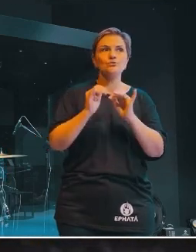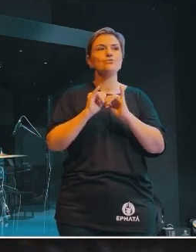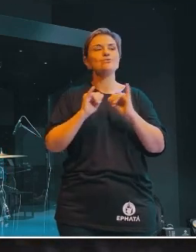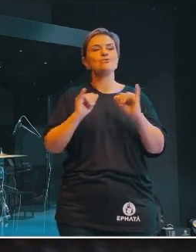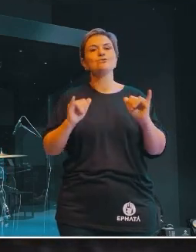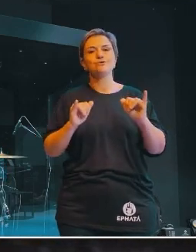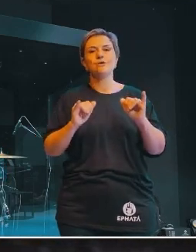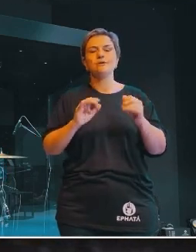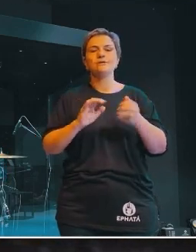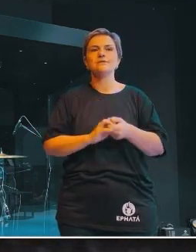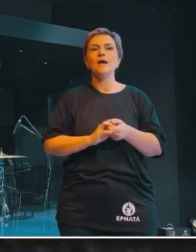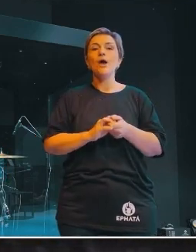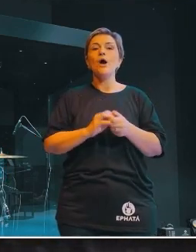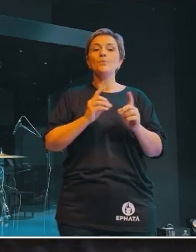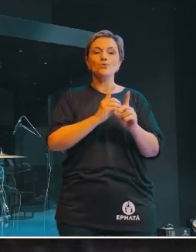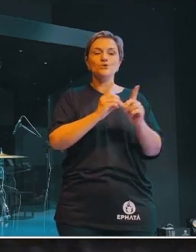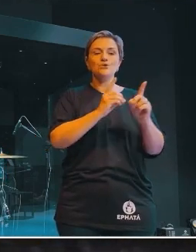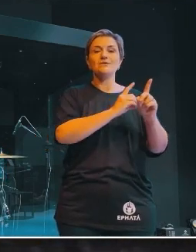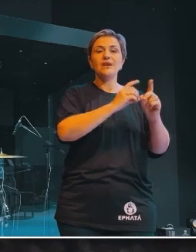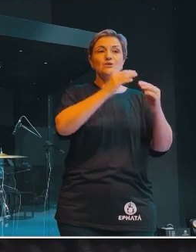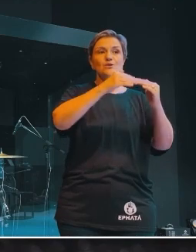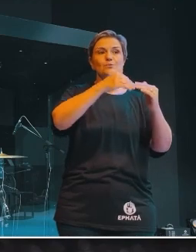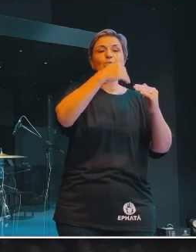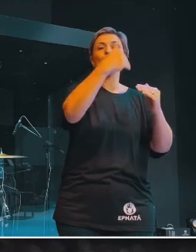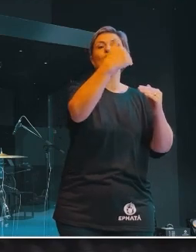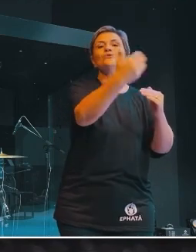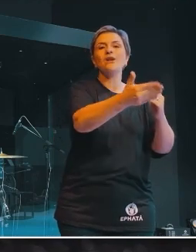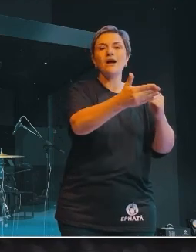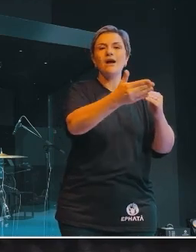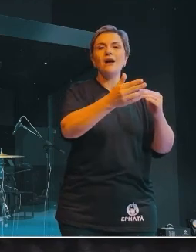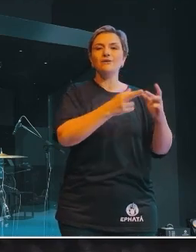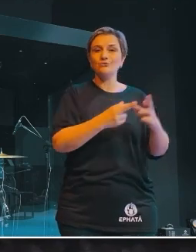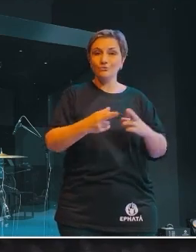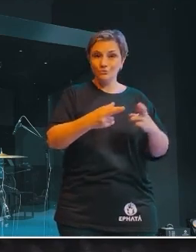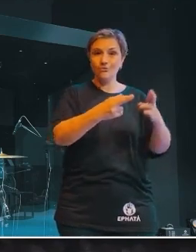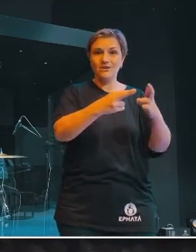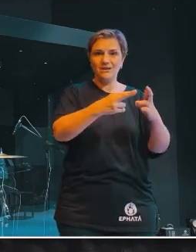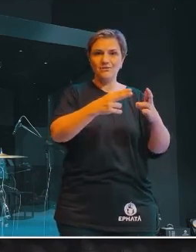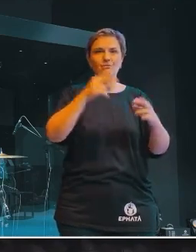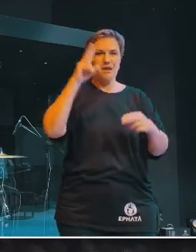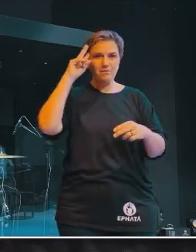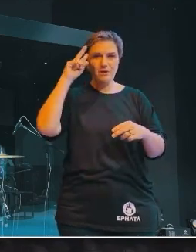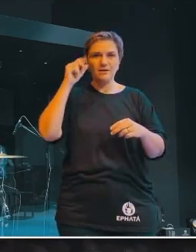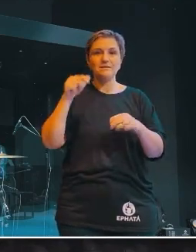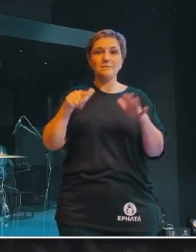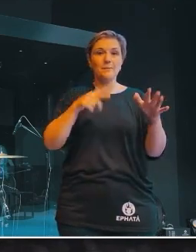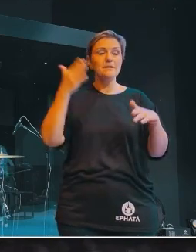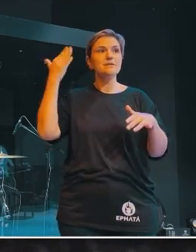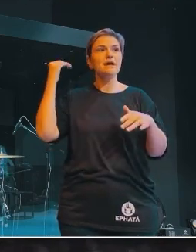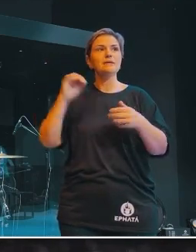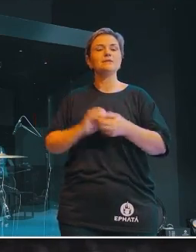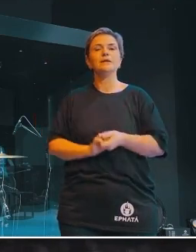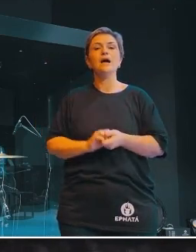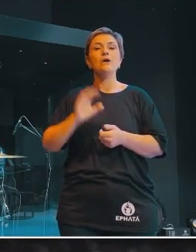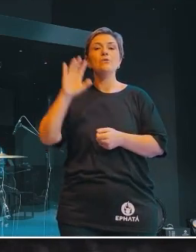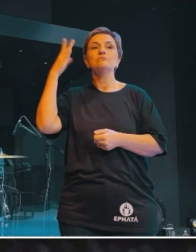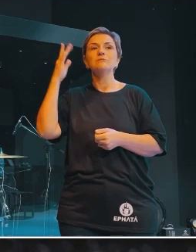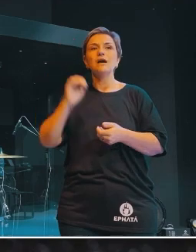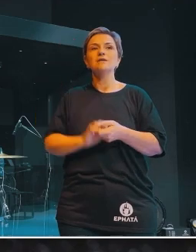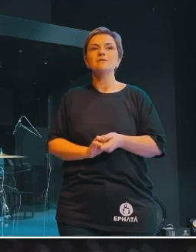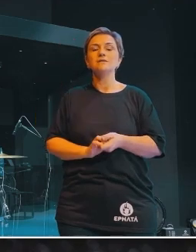irem para uma outra margem, saírem de um lado, irem para um outro lado. Acontece que entre essas duas margens havia uma